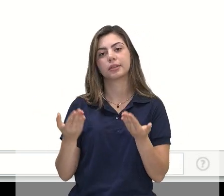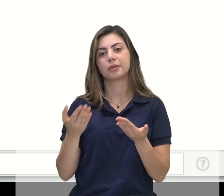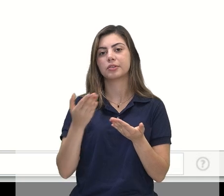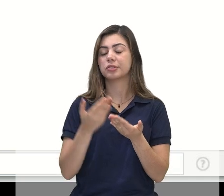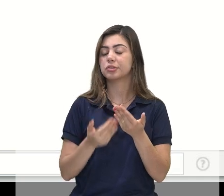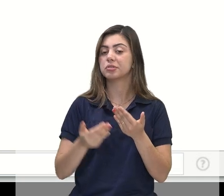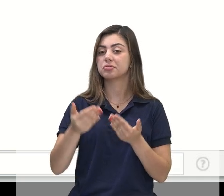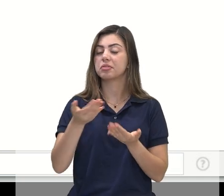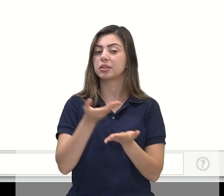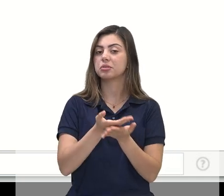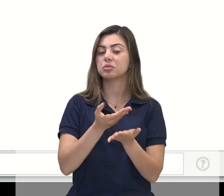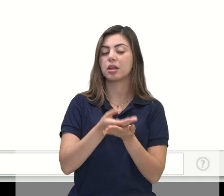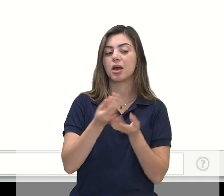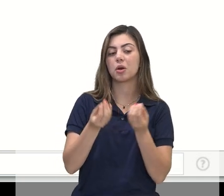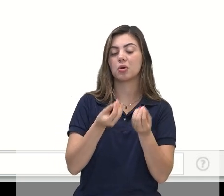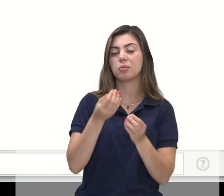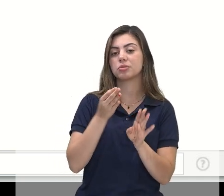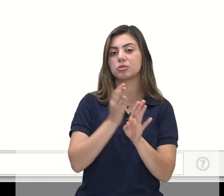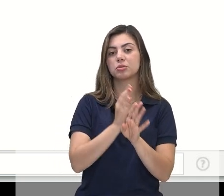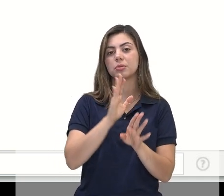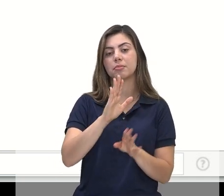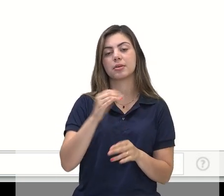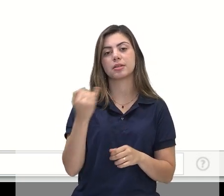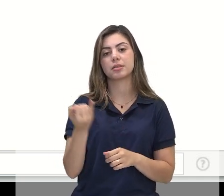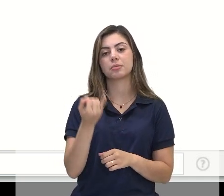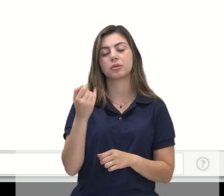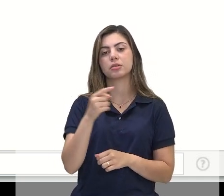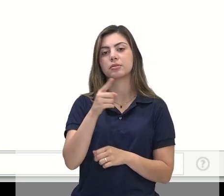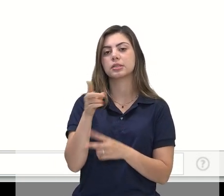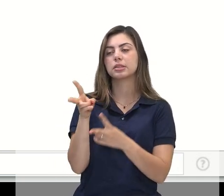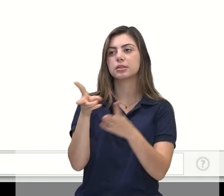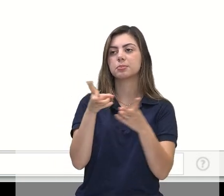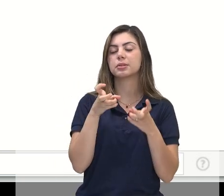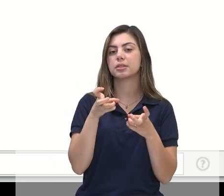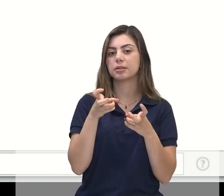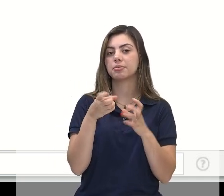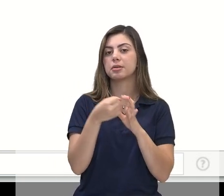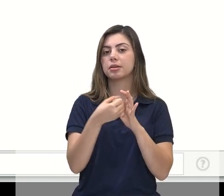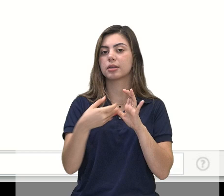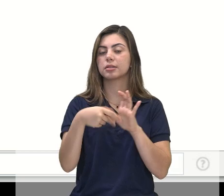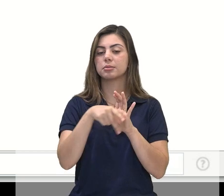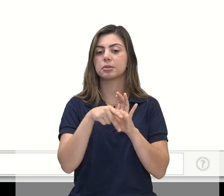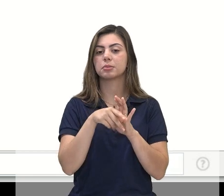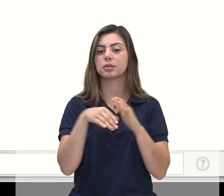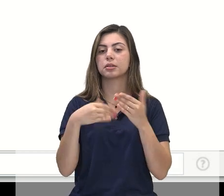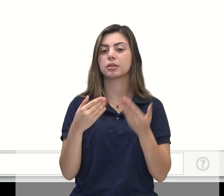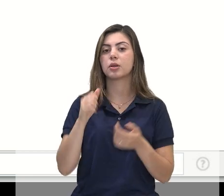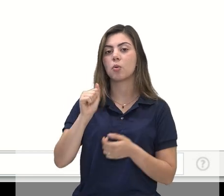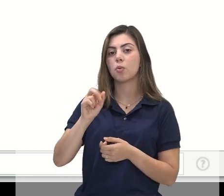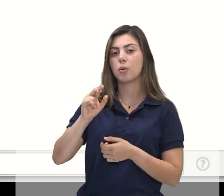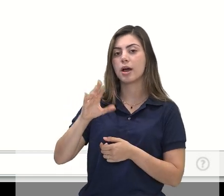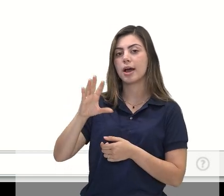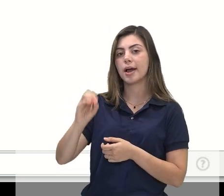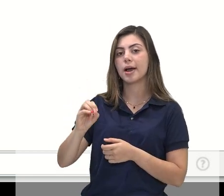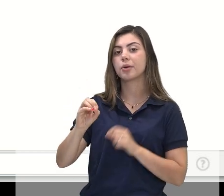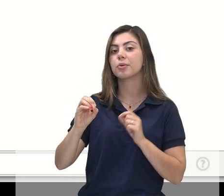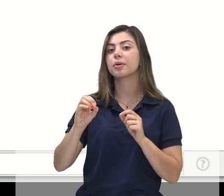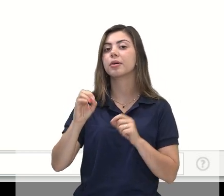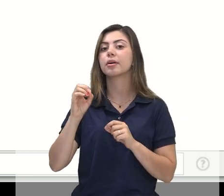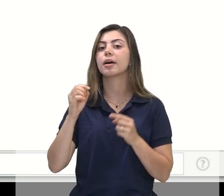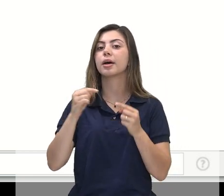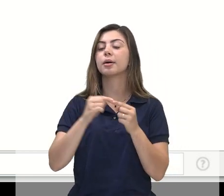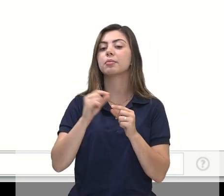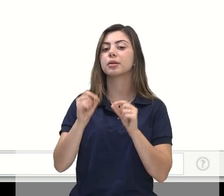nas próximas aulas. O importante é que no momento é vocês reconhecerem o elemento. Então, quando eu falar de arco, então, nós